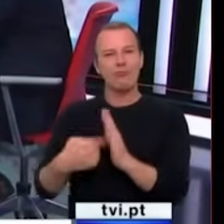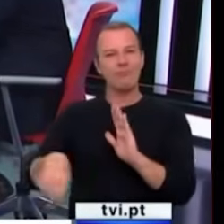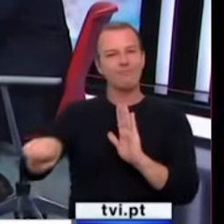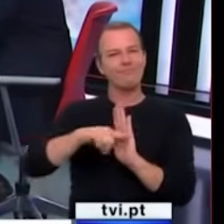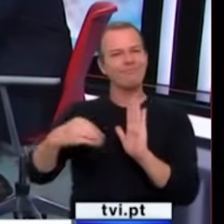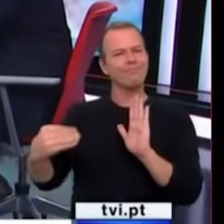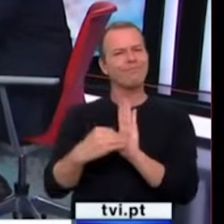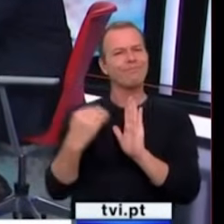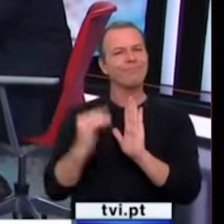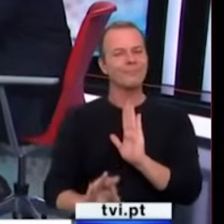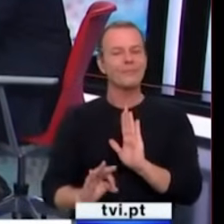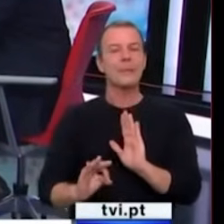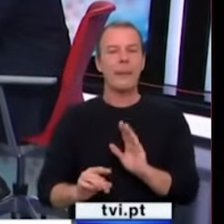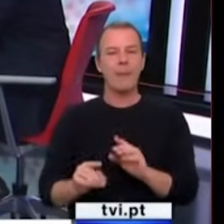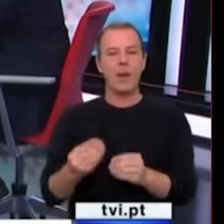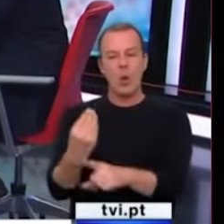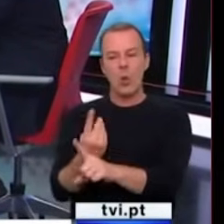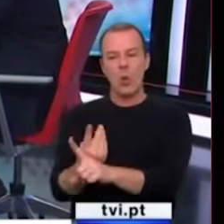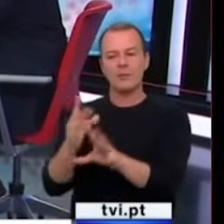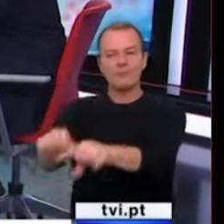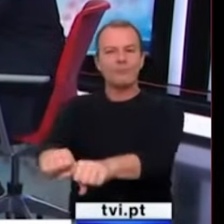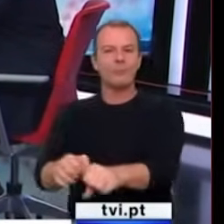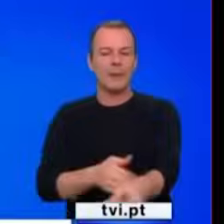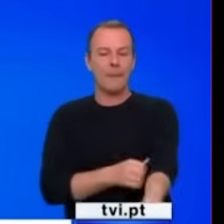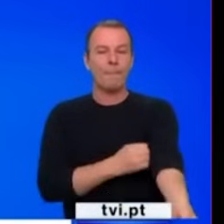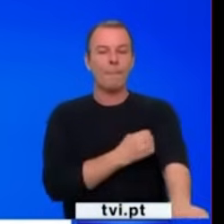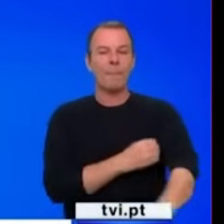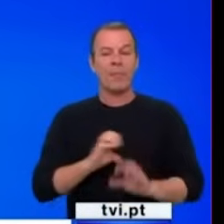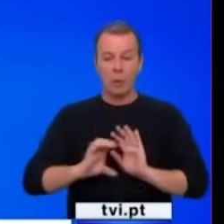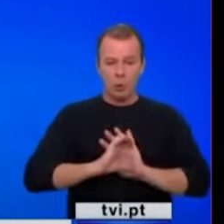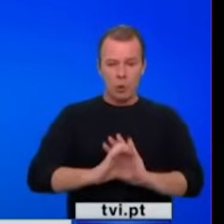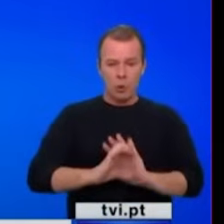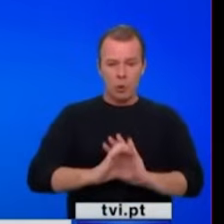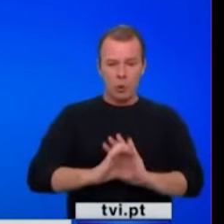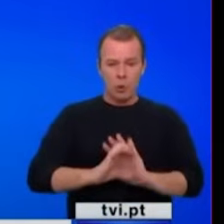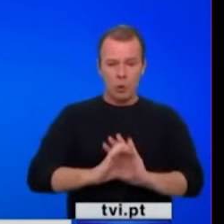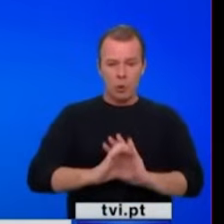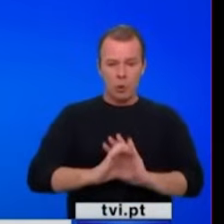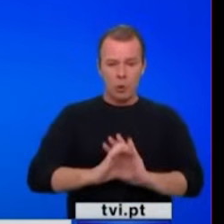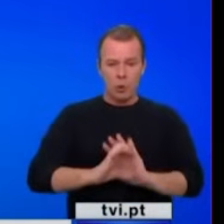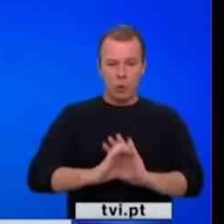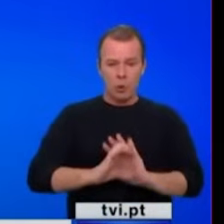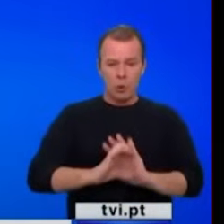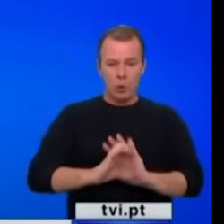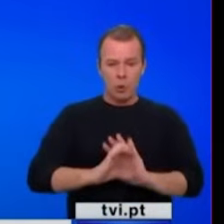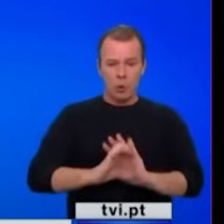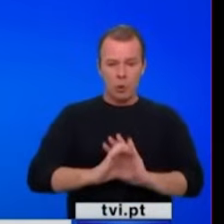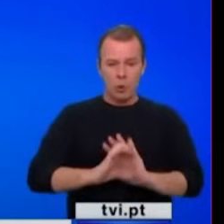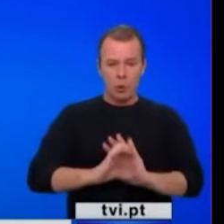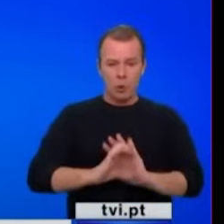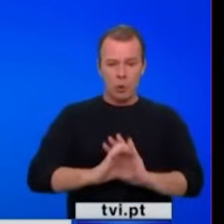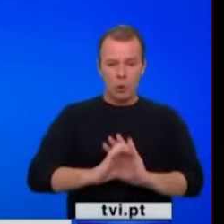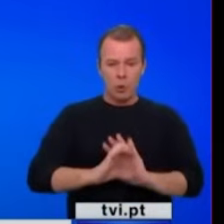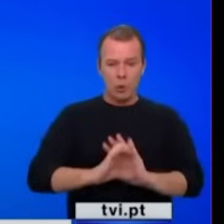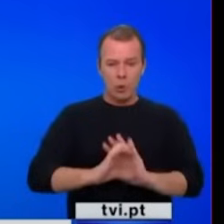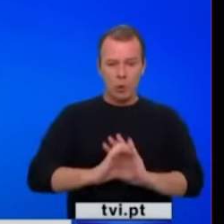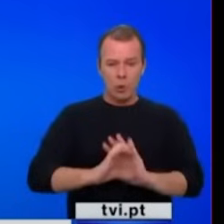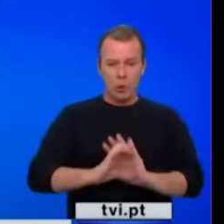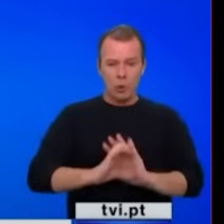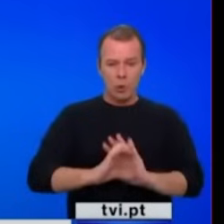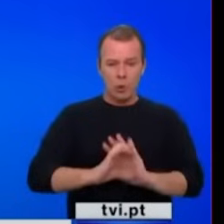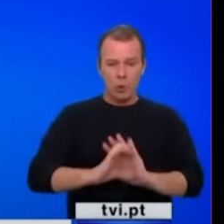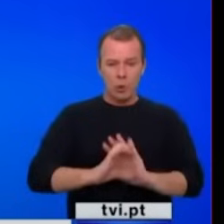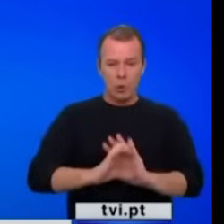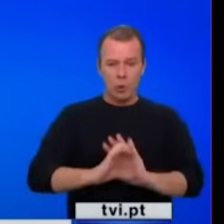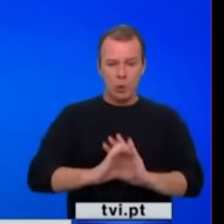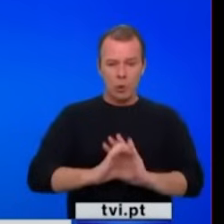apreensão de bens mesmo antes de haver uma condenção chega não trazava analisador prec que a pessoa do o PS venha pá e tá difícil é eu tinha